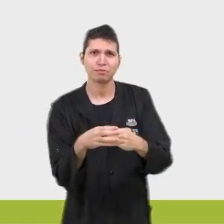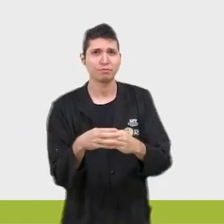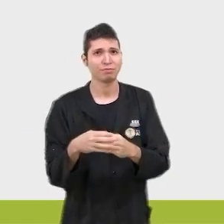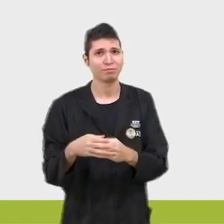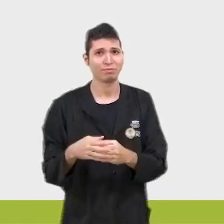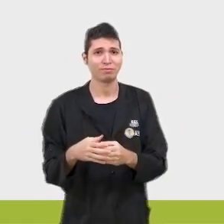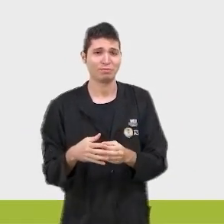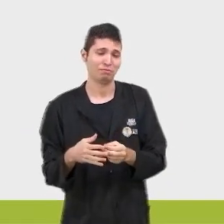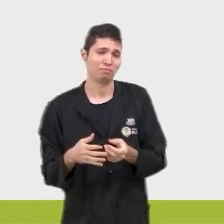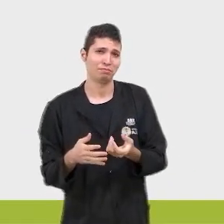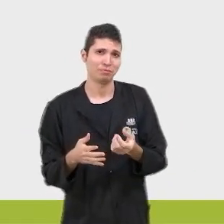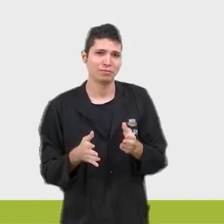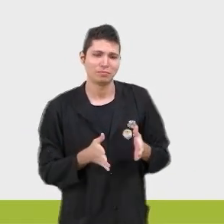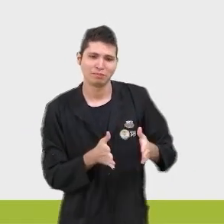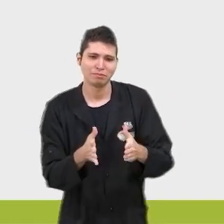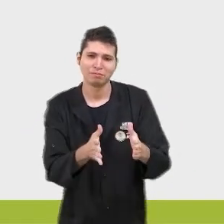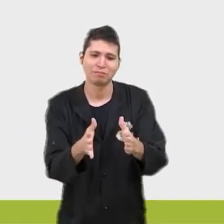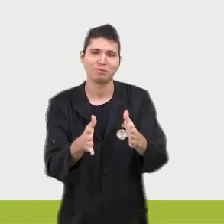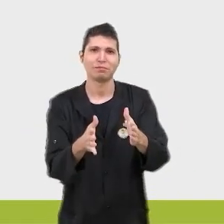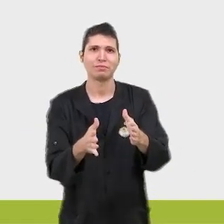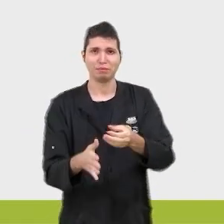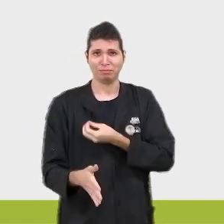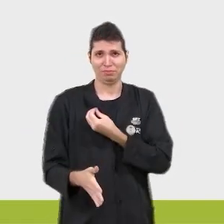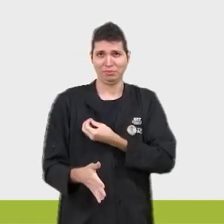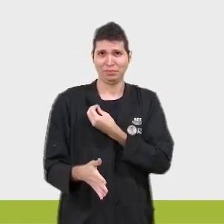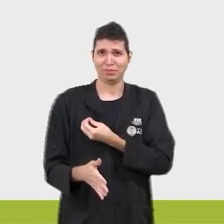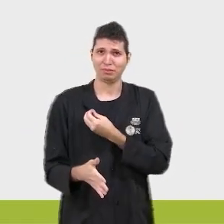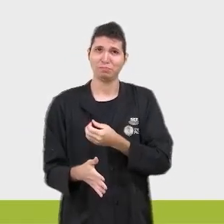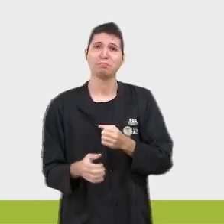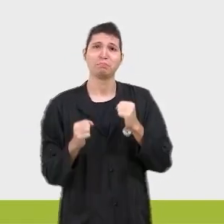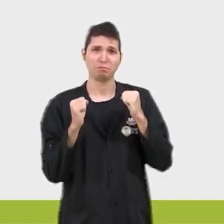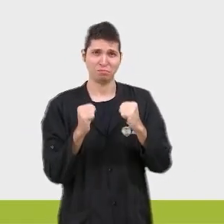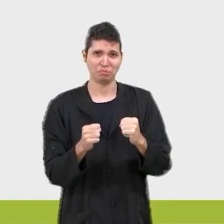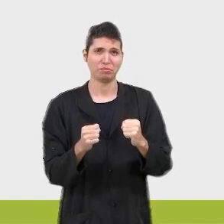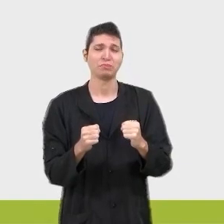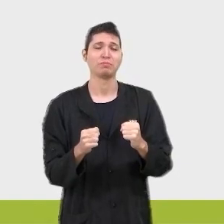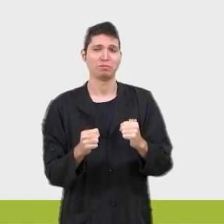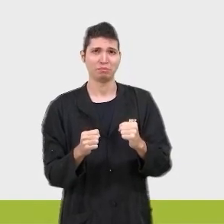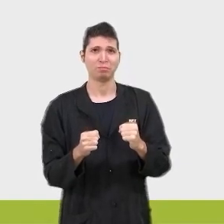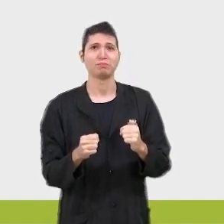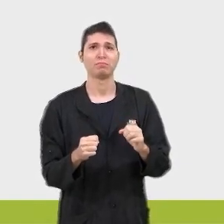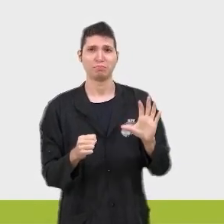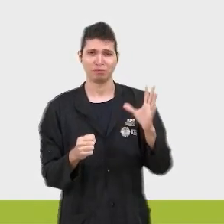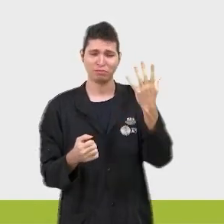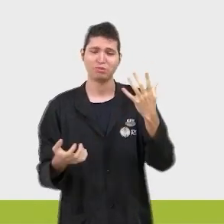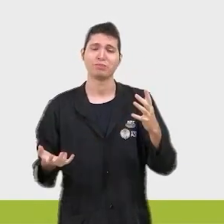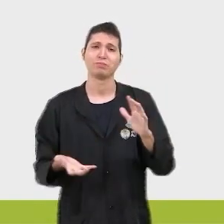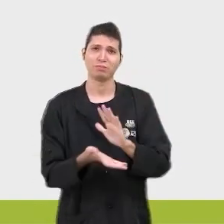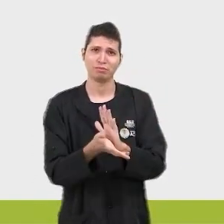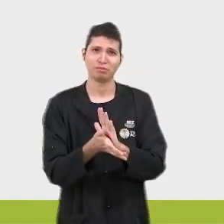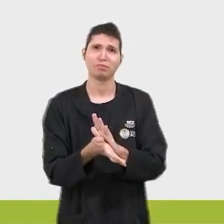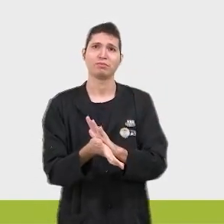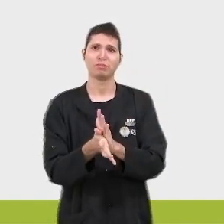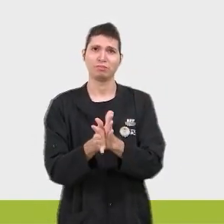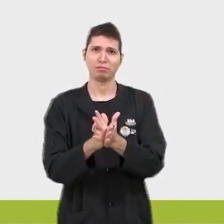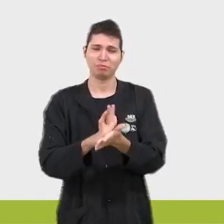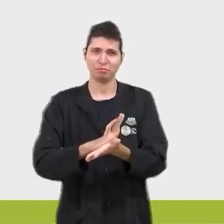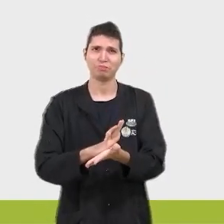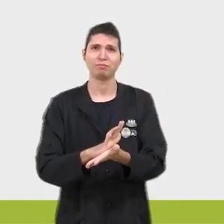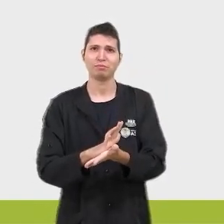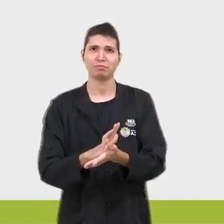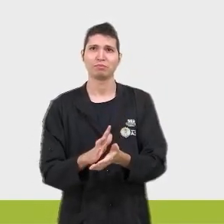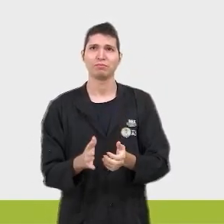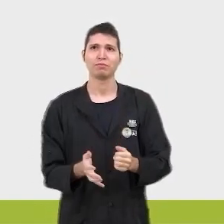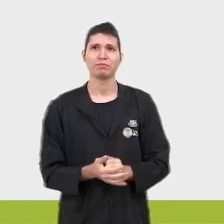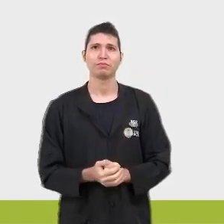pode acontecer, ok? Pessoal, então, a resposta correta, aparentemente, é a letra C. Vamos ver se todo mundo